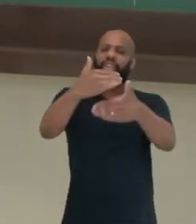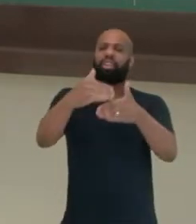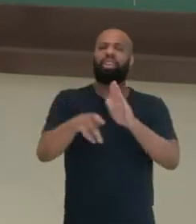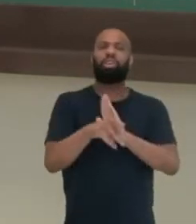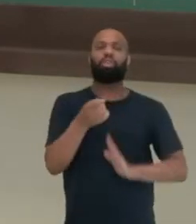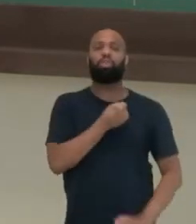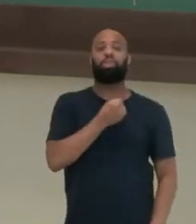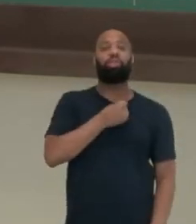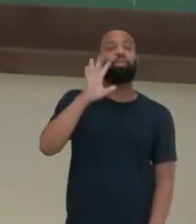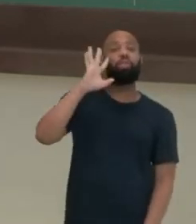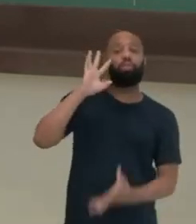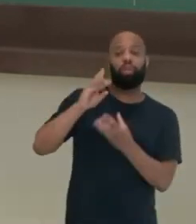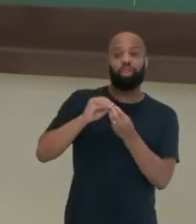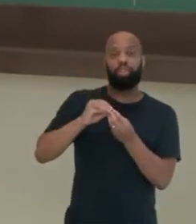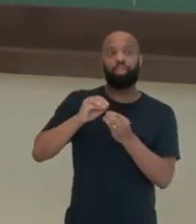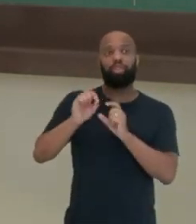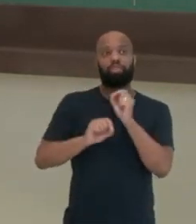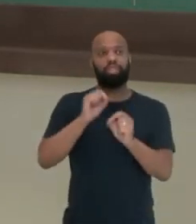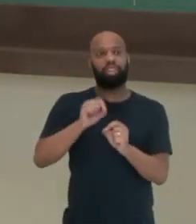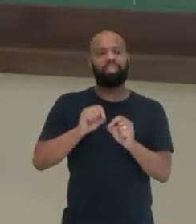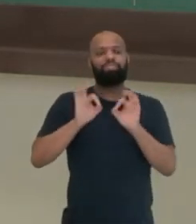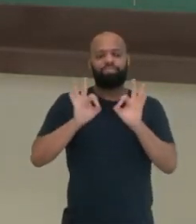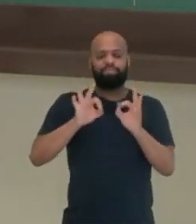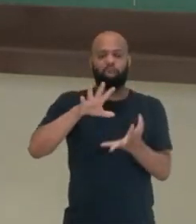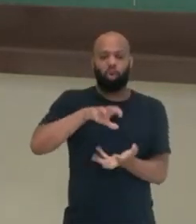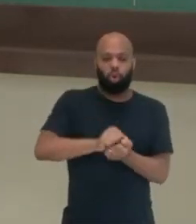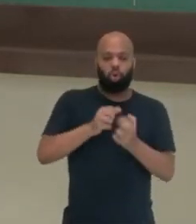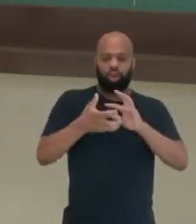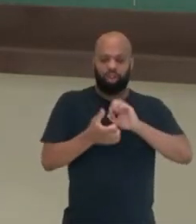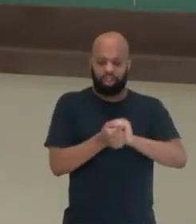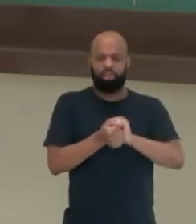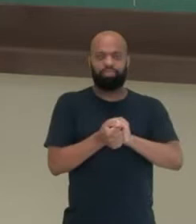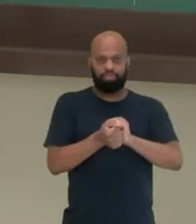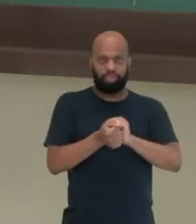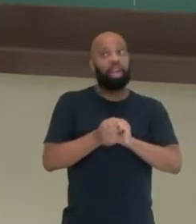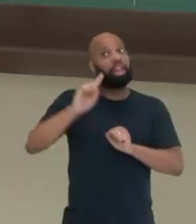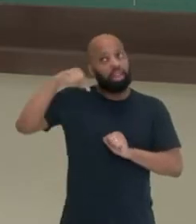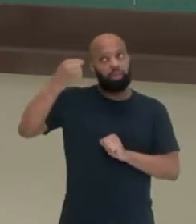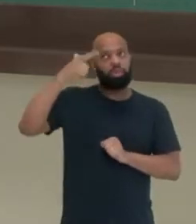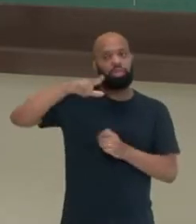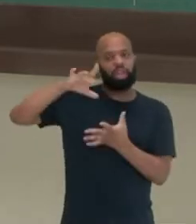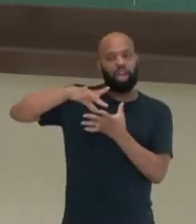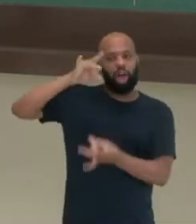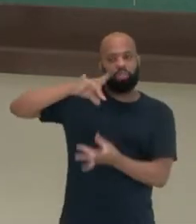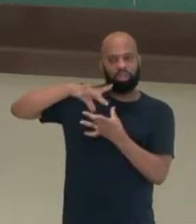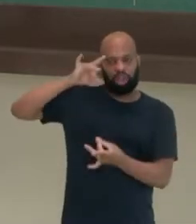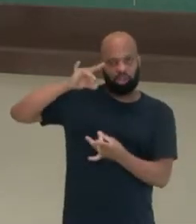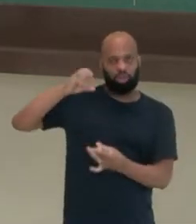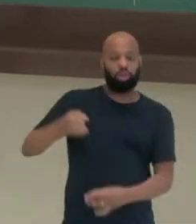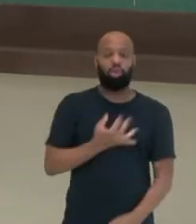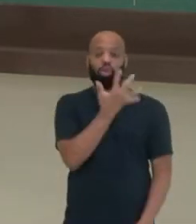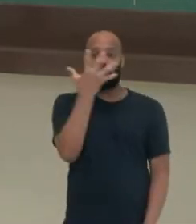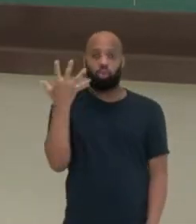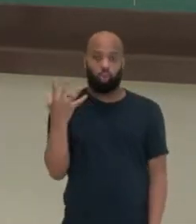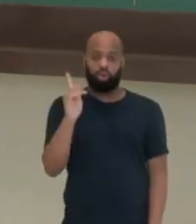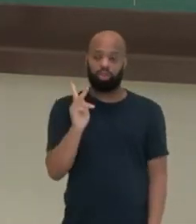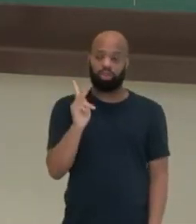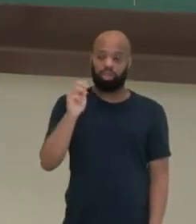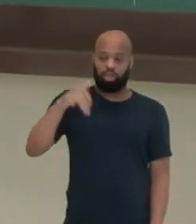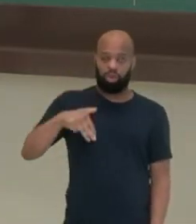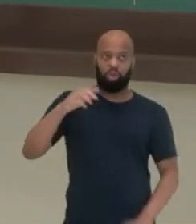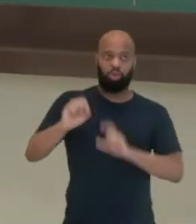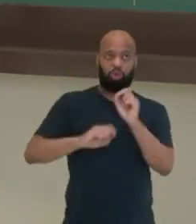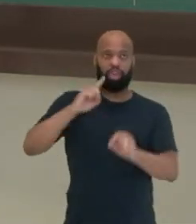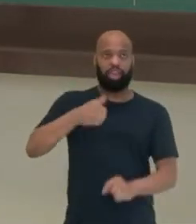para entender com o concreto ali, para conseguir abstrair. Então, a quantidade de quilômetros é